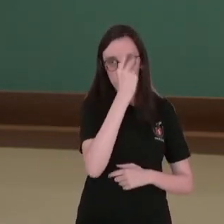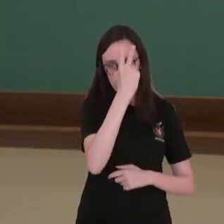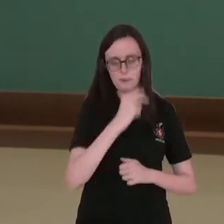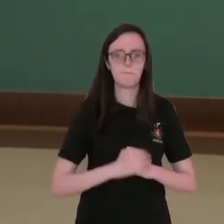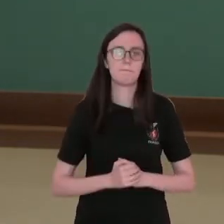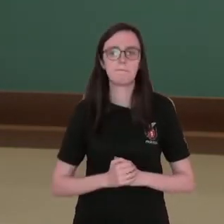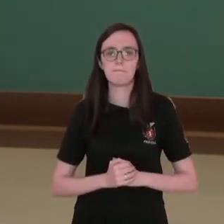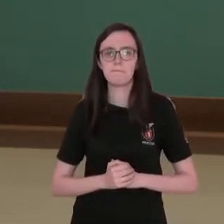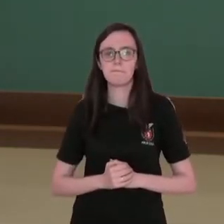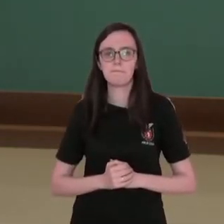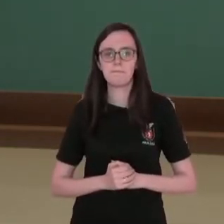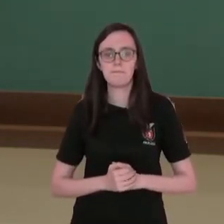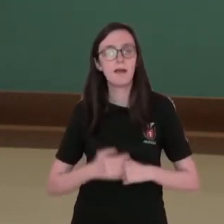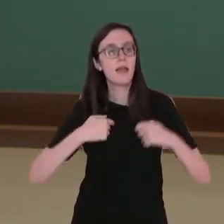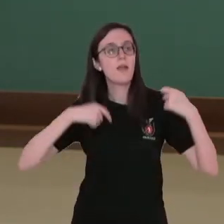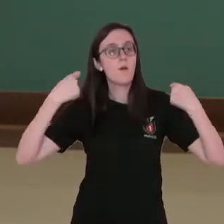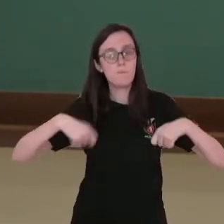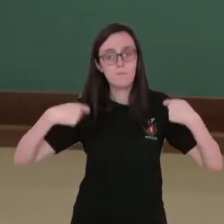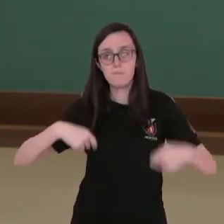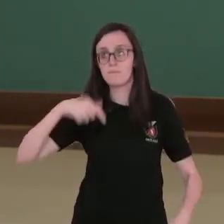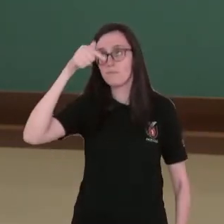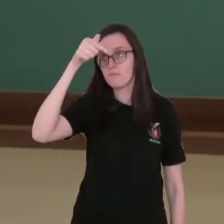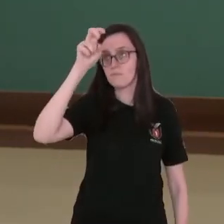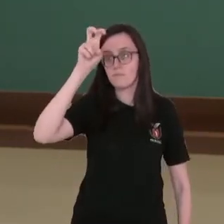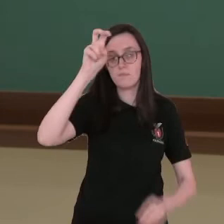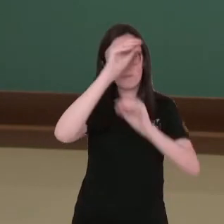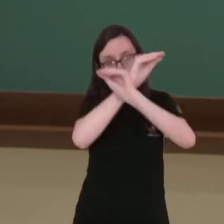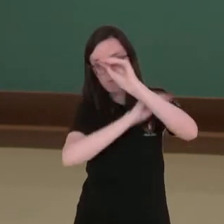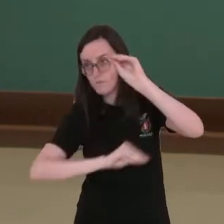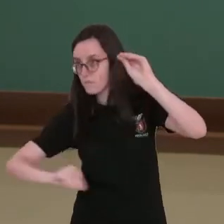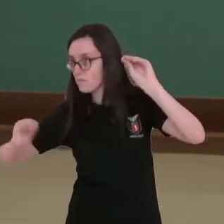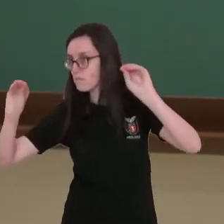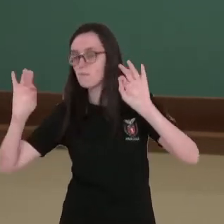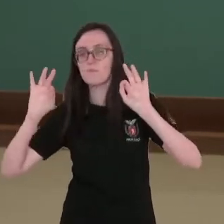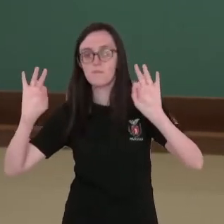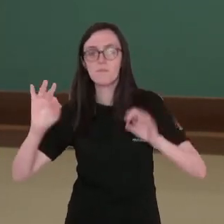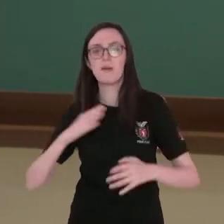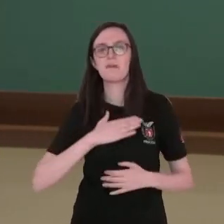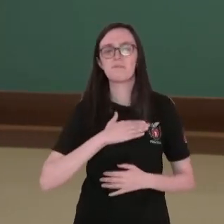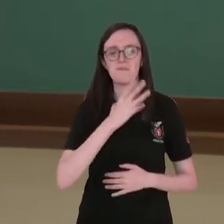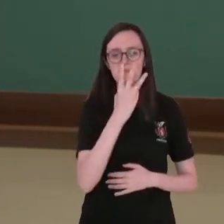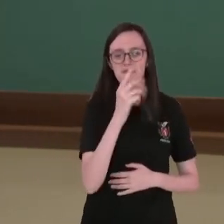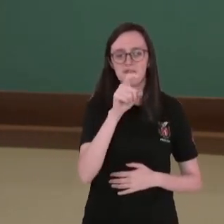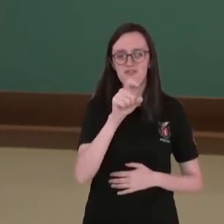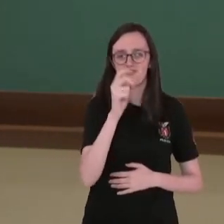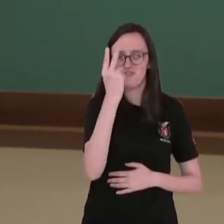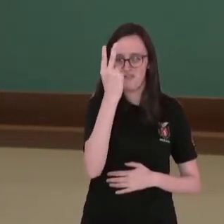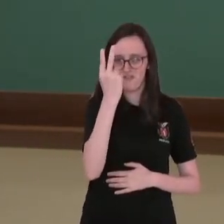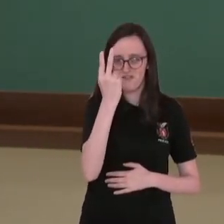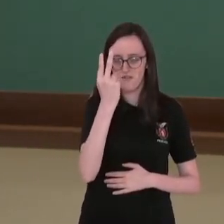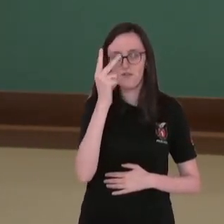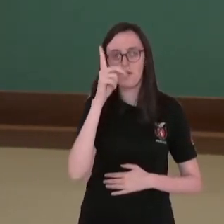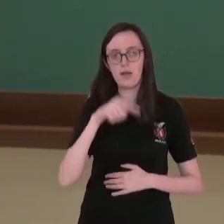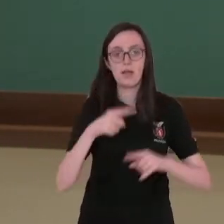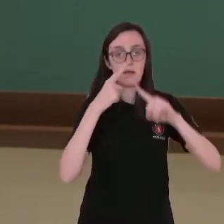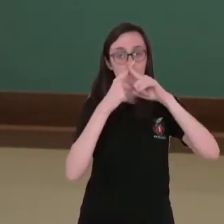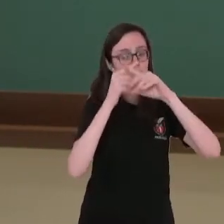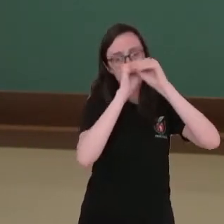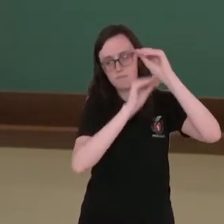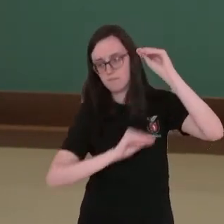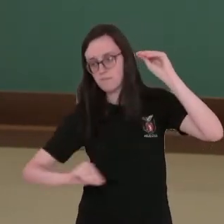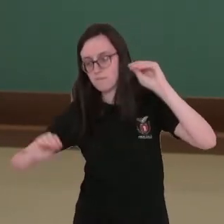Então, eu vou passar o 75 para o outro lado da igualdade. O meu 3x², ele está multiplicando, ele